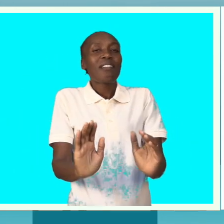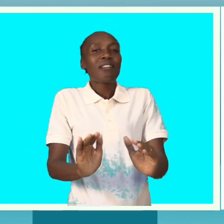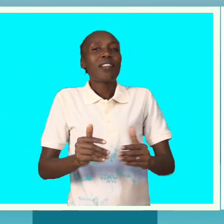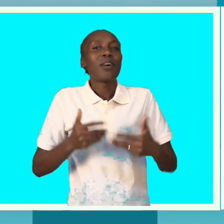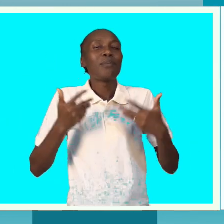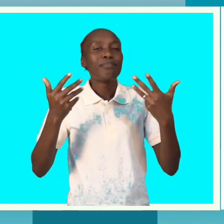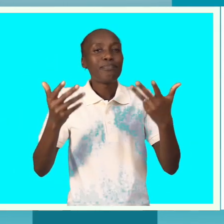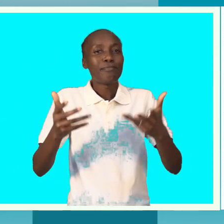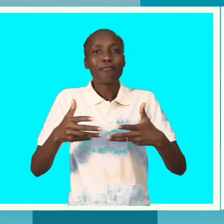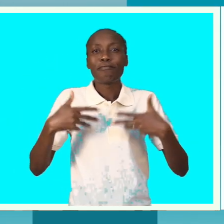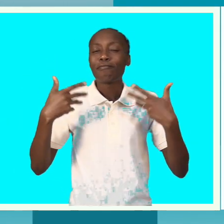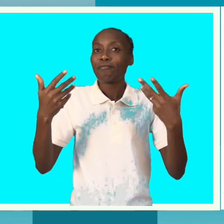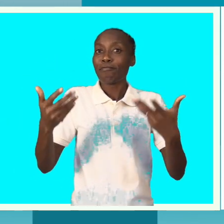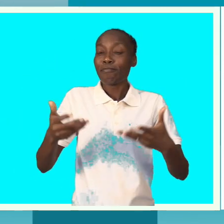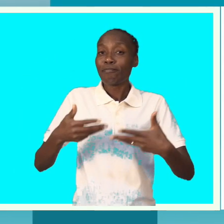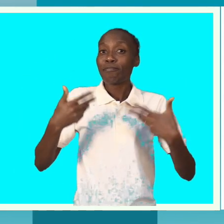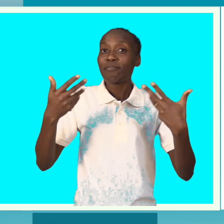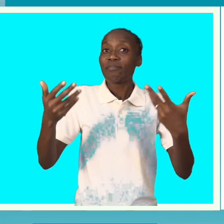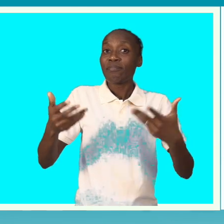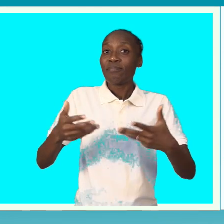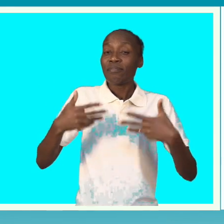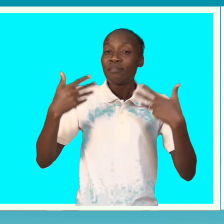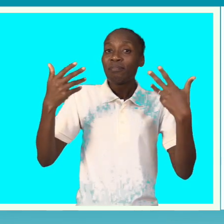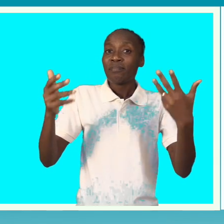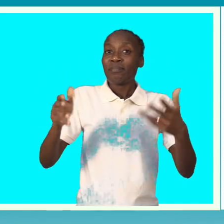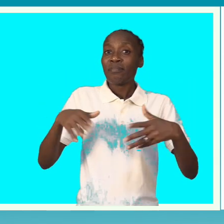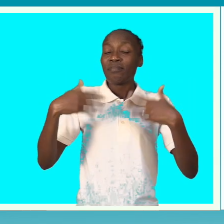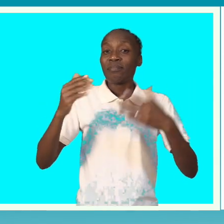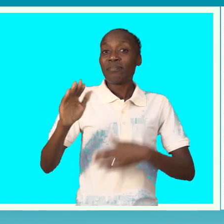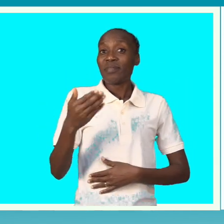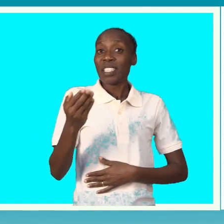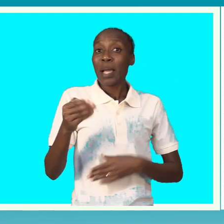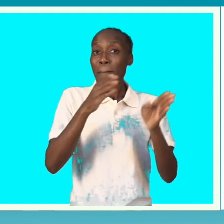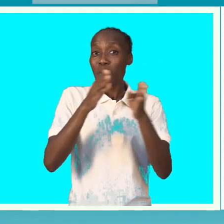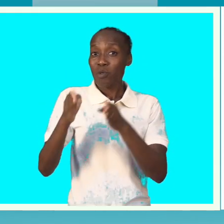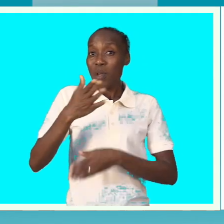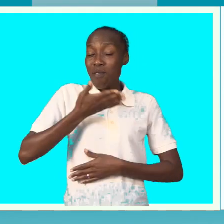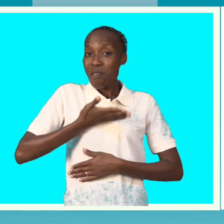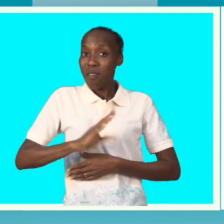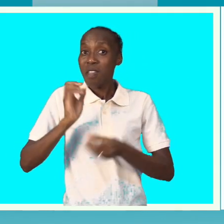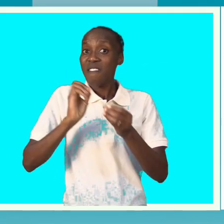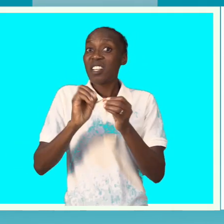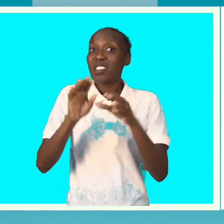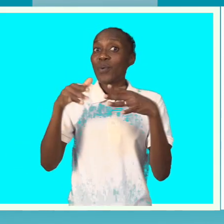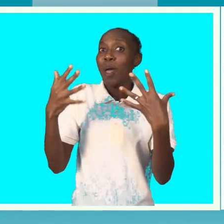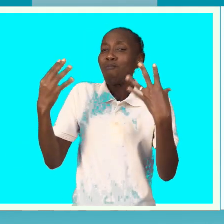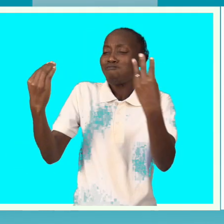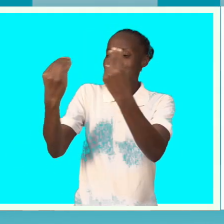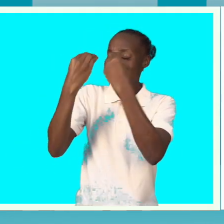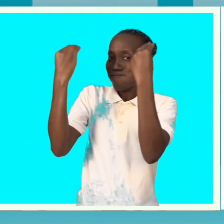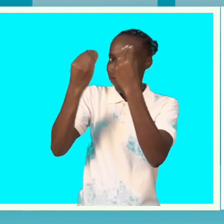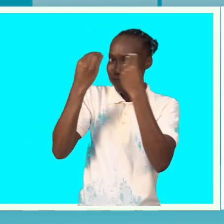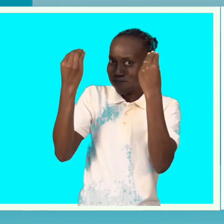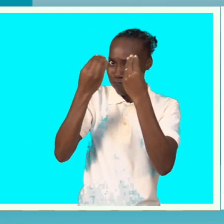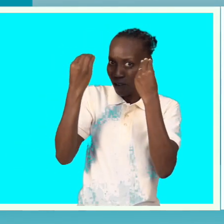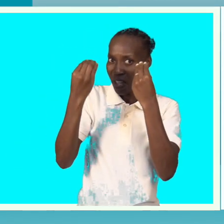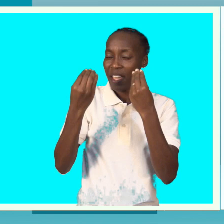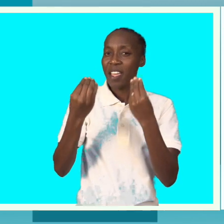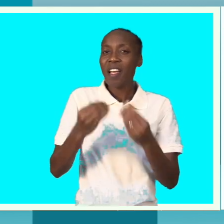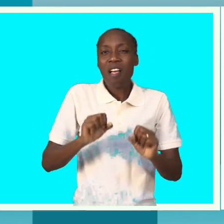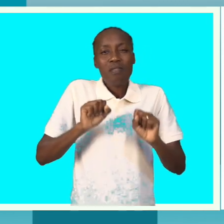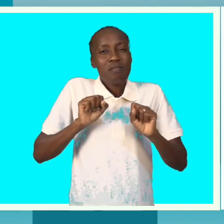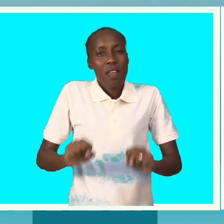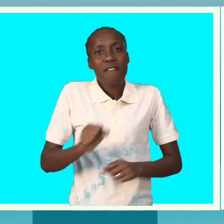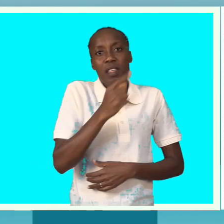os candidatos para este curso de formação de professores têm que ter a 12ª